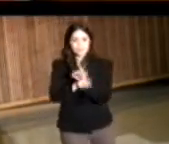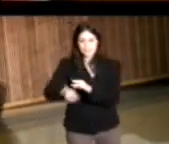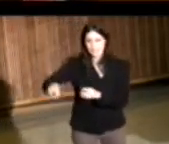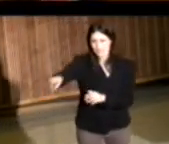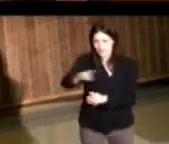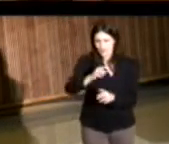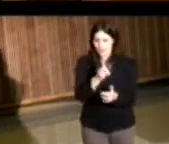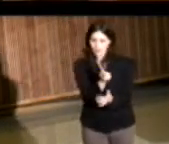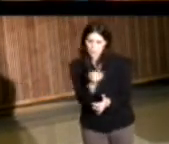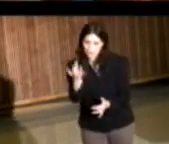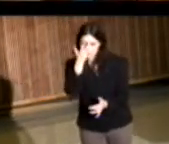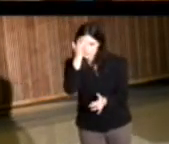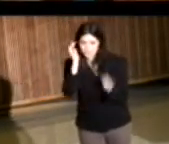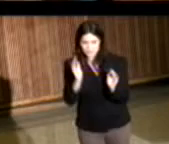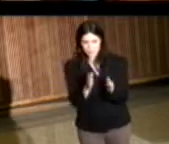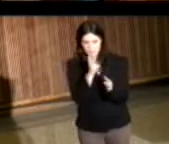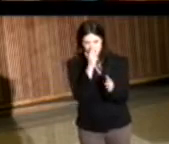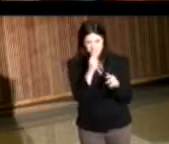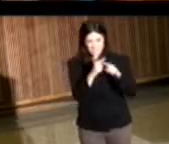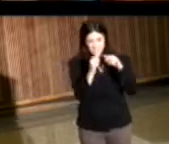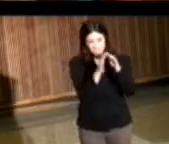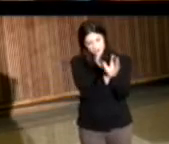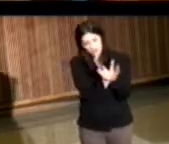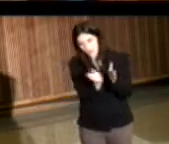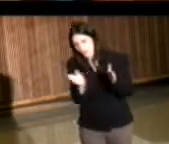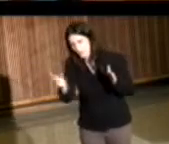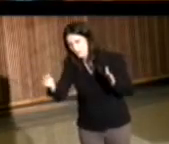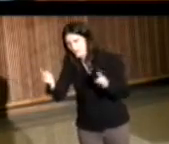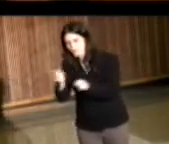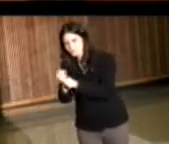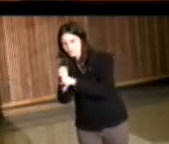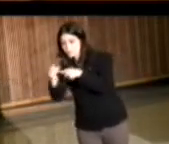Levanta a mão aqui. Olha quanta gente.